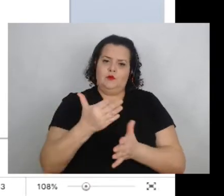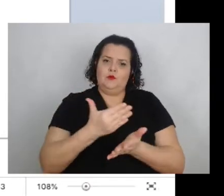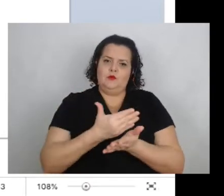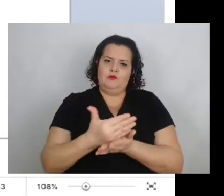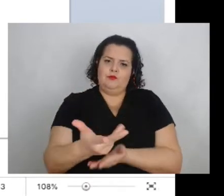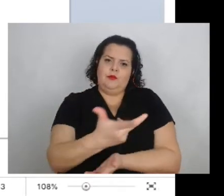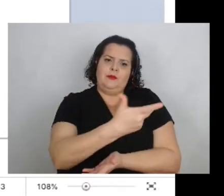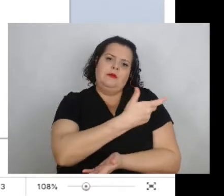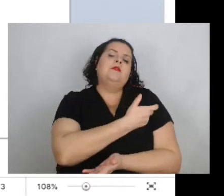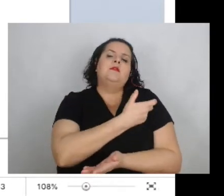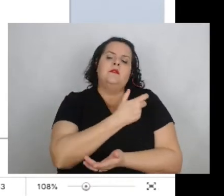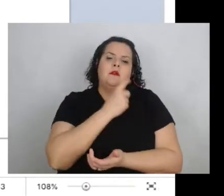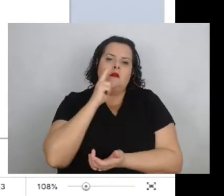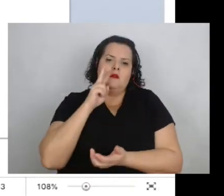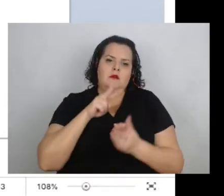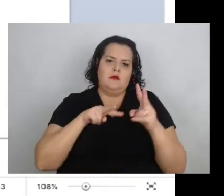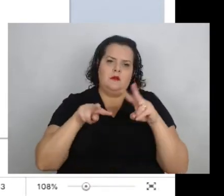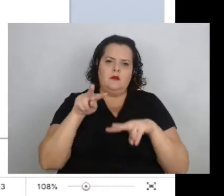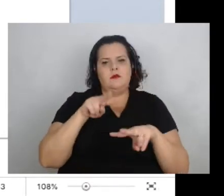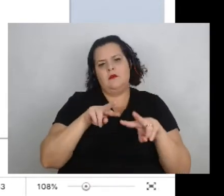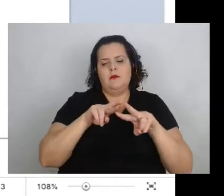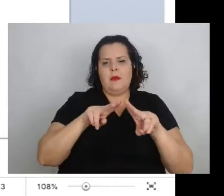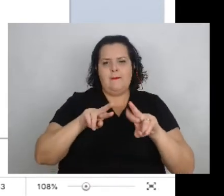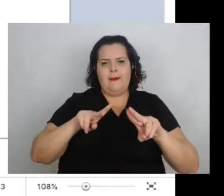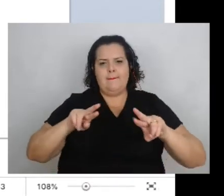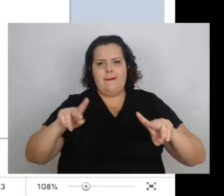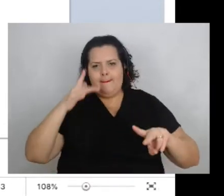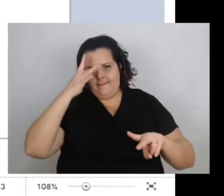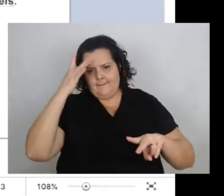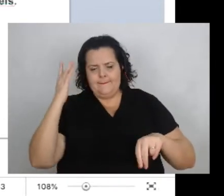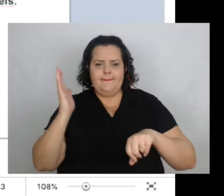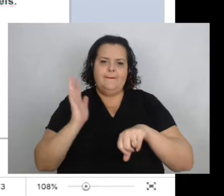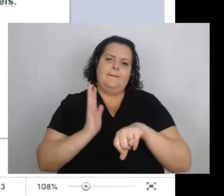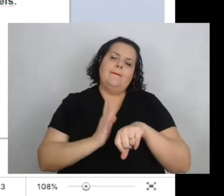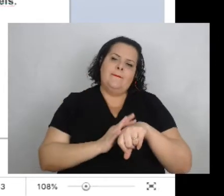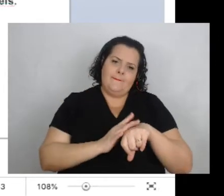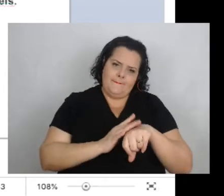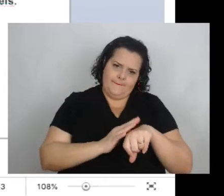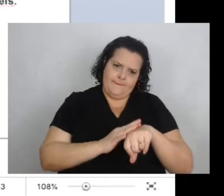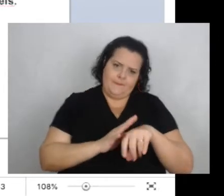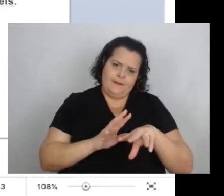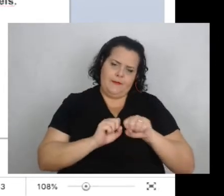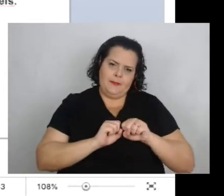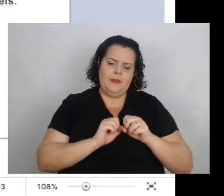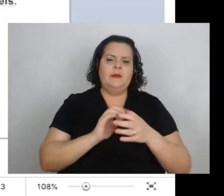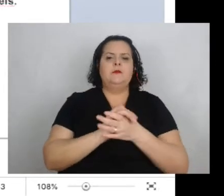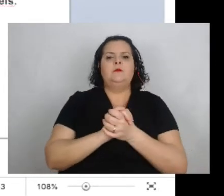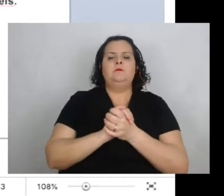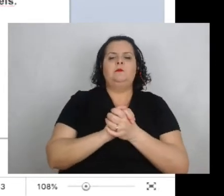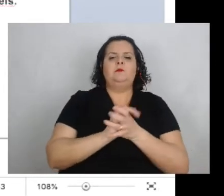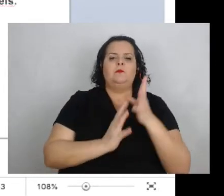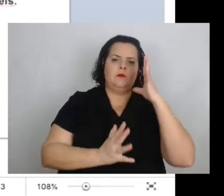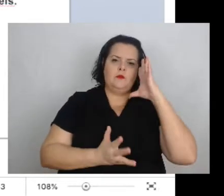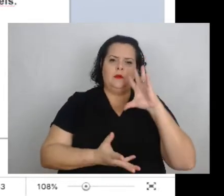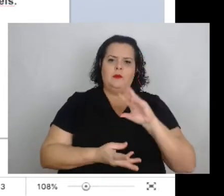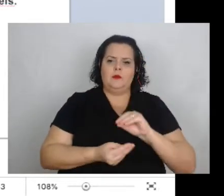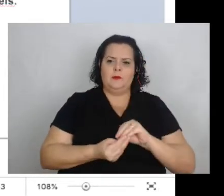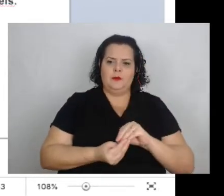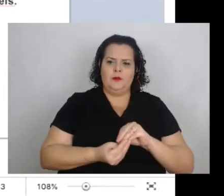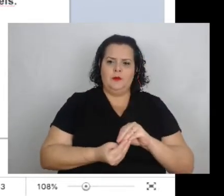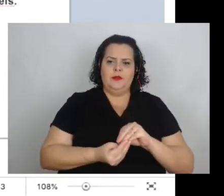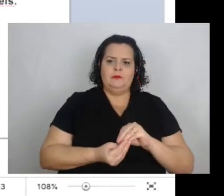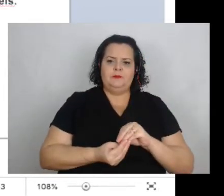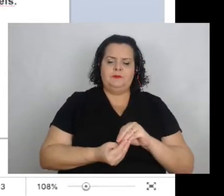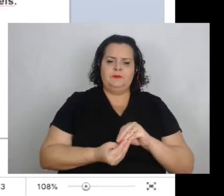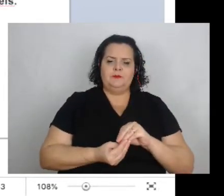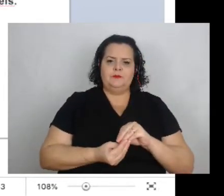de anticorpos em pacientes já com a primeira dose da vacina. Para concluir, o teste de PCR